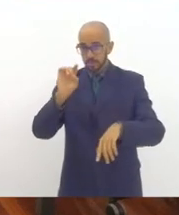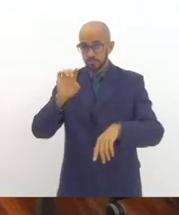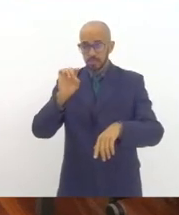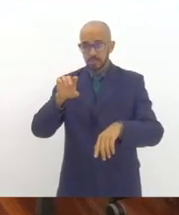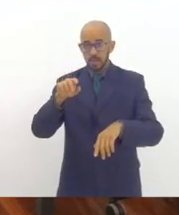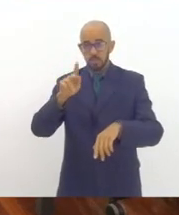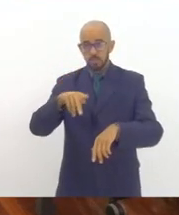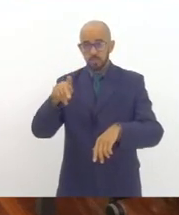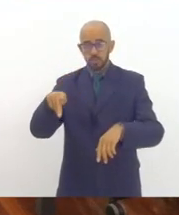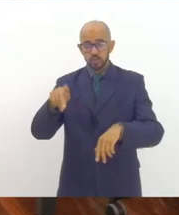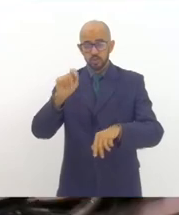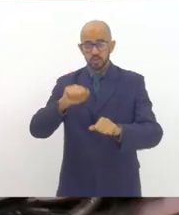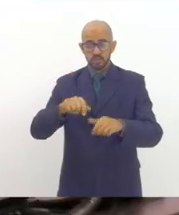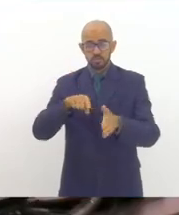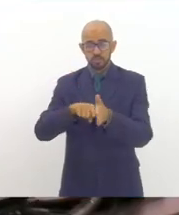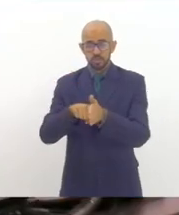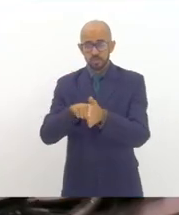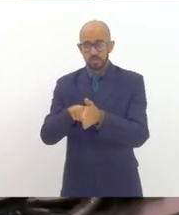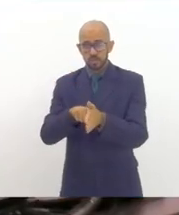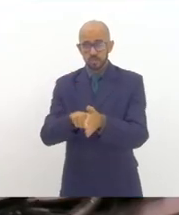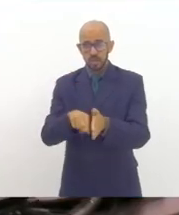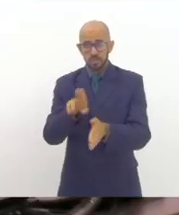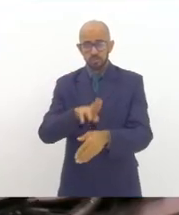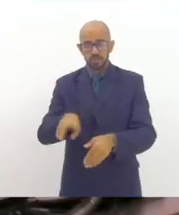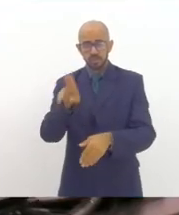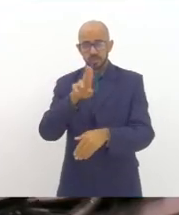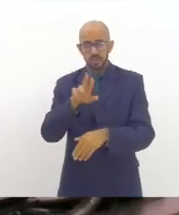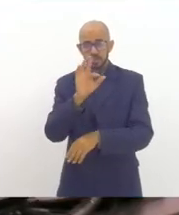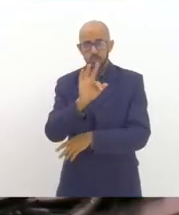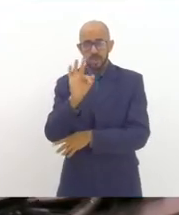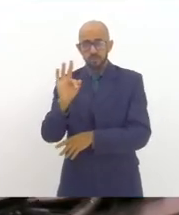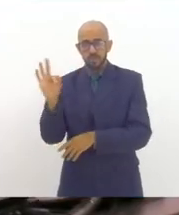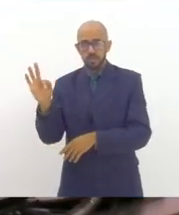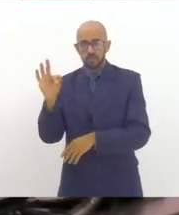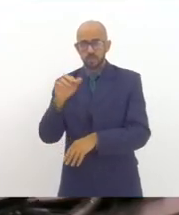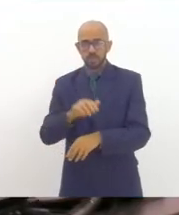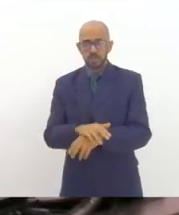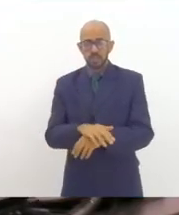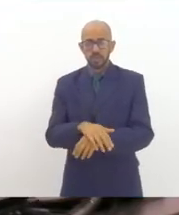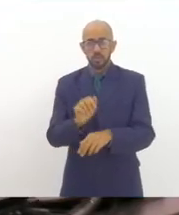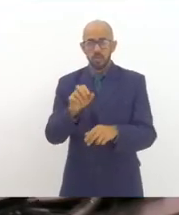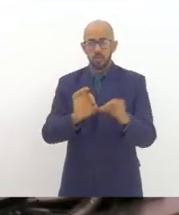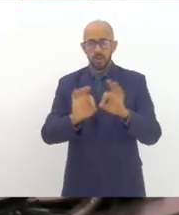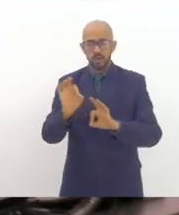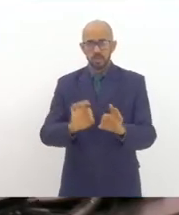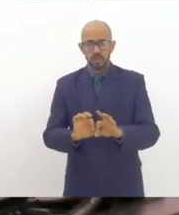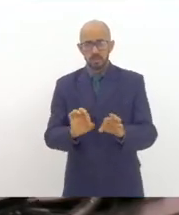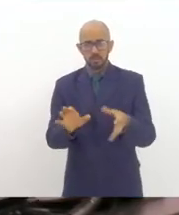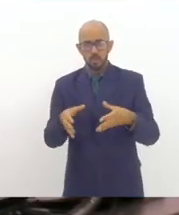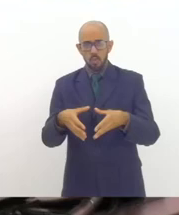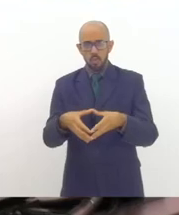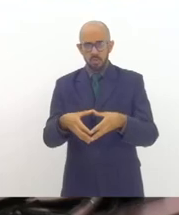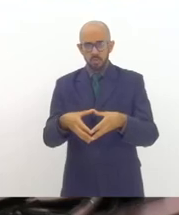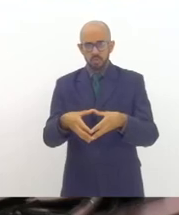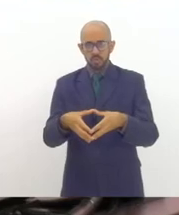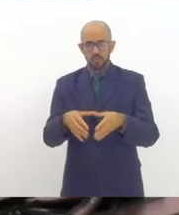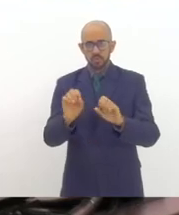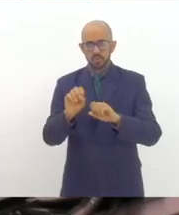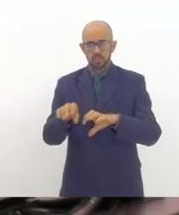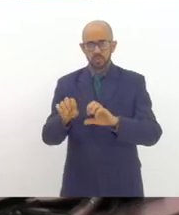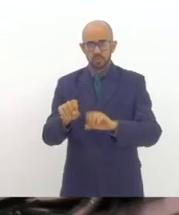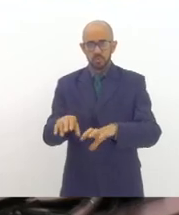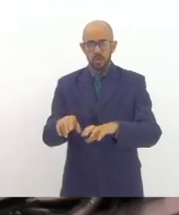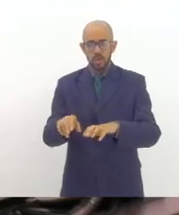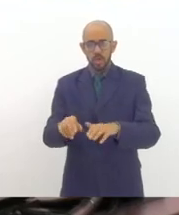professores e pesquisadores da Universidade Federal Fluminense, organizados através do coletivo Escola Pública